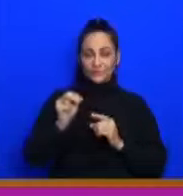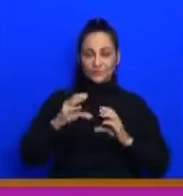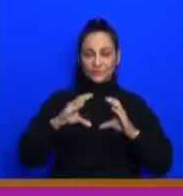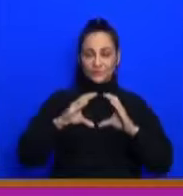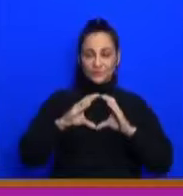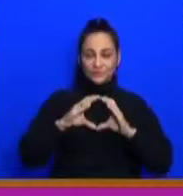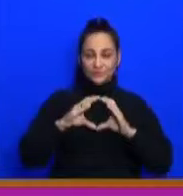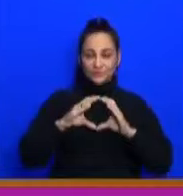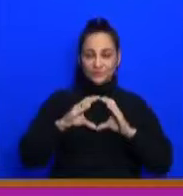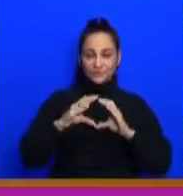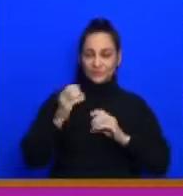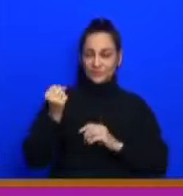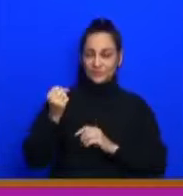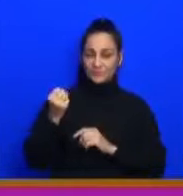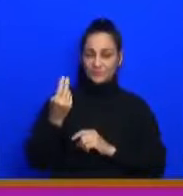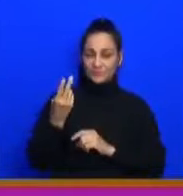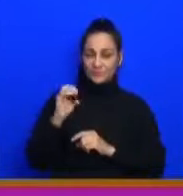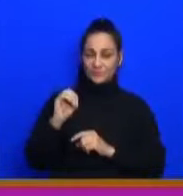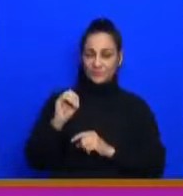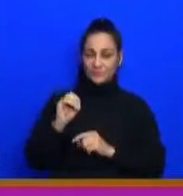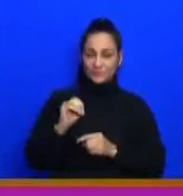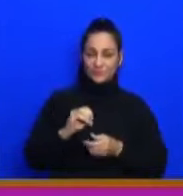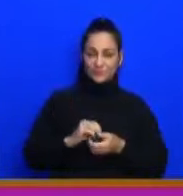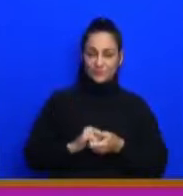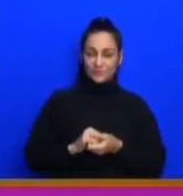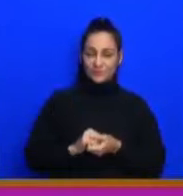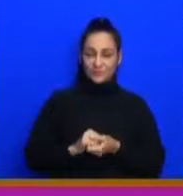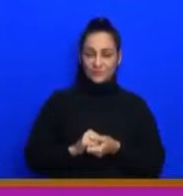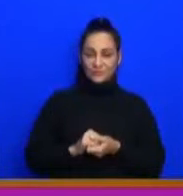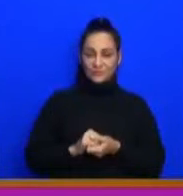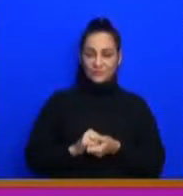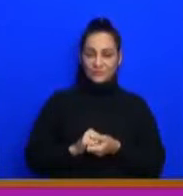20. Branca, 20.